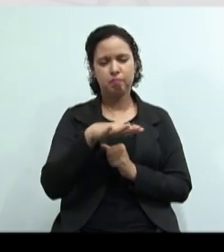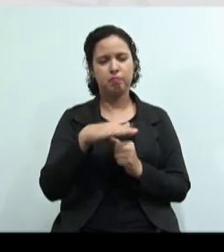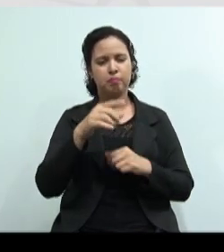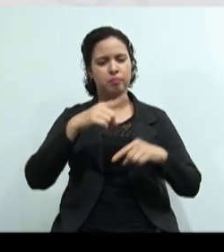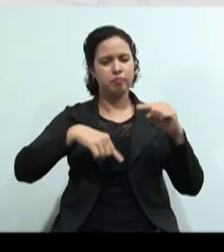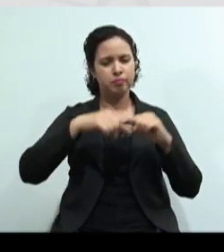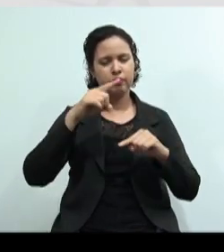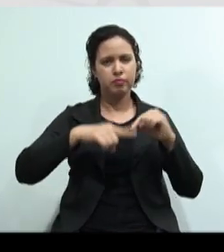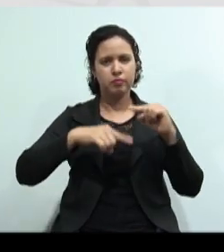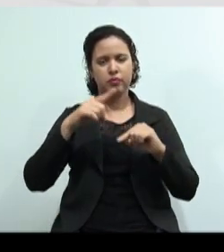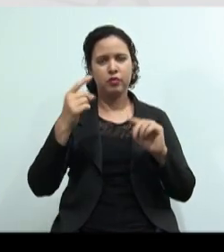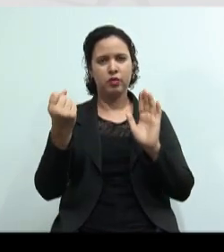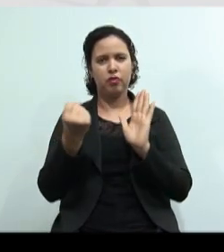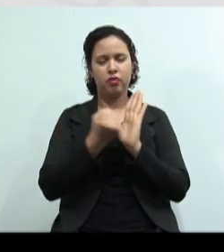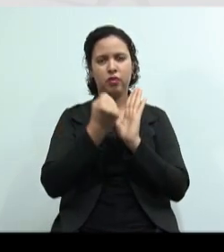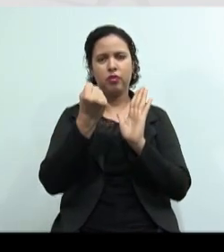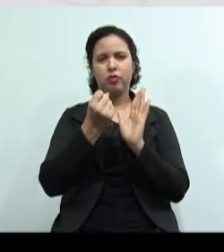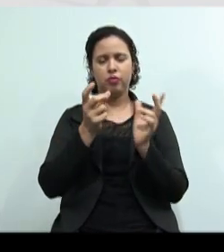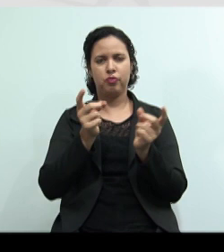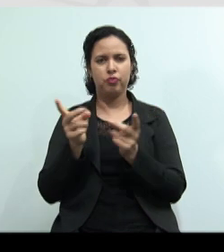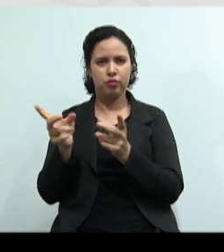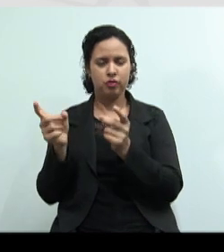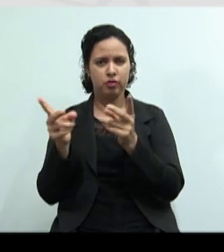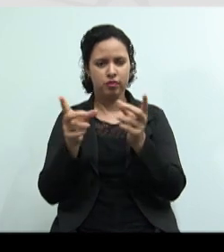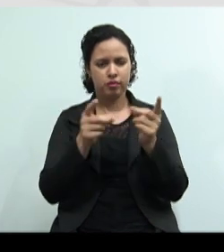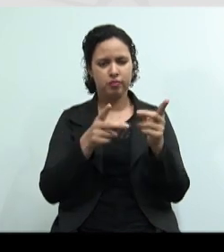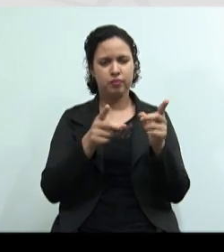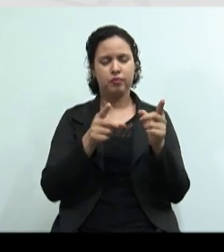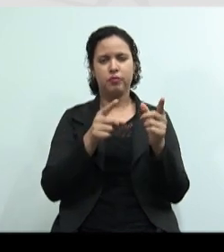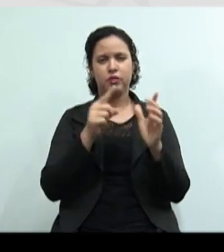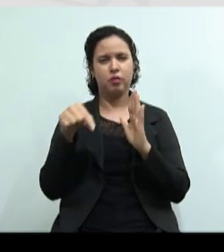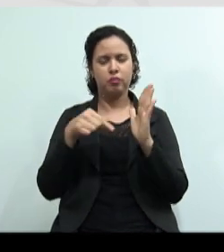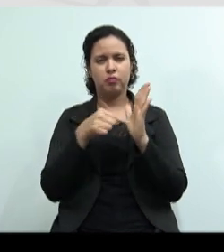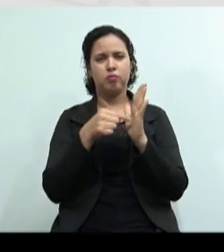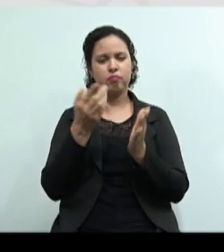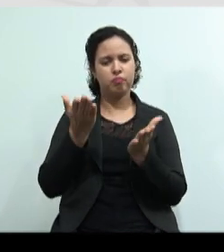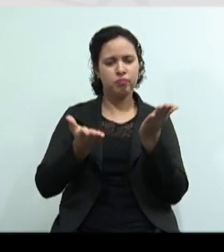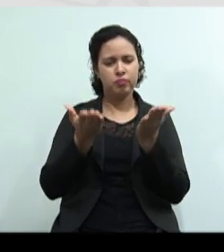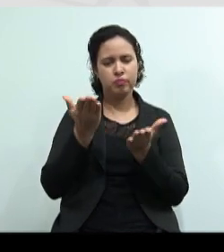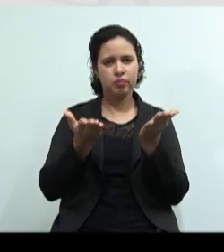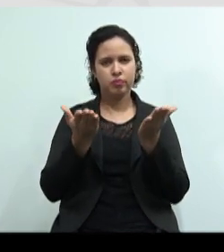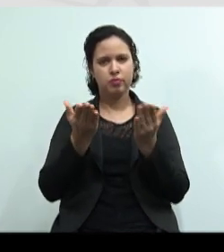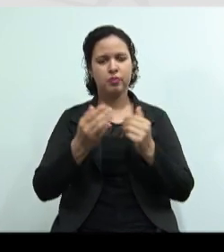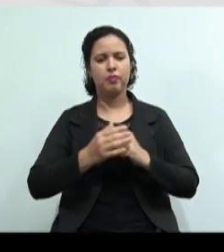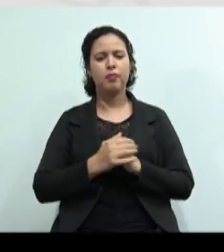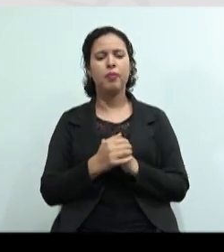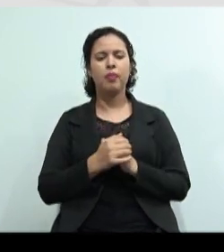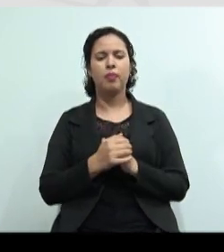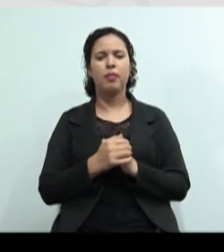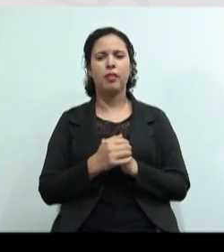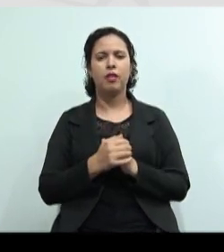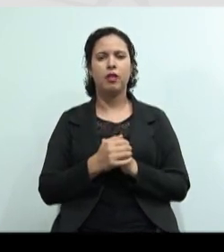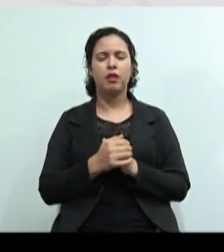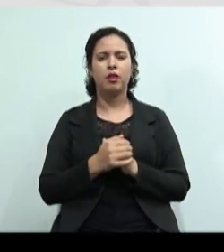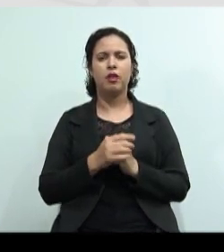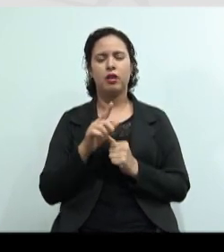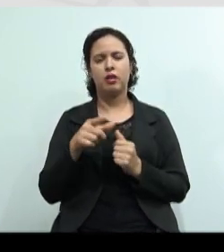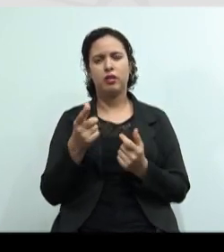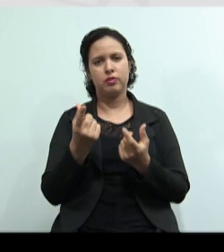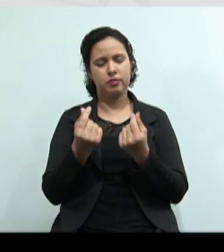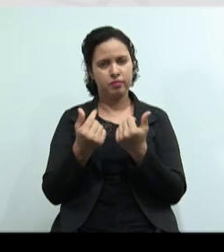do preço de venda, métodos de custeio e pontos de equilíbrio. Já quanto à contabilidade tributária, veremos contabilidade de